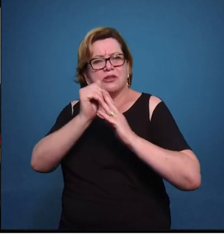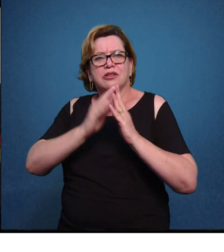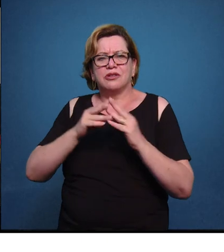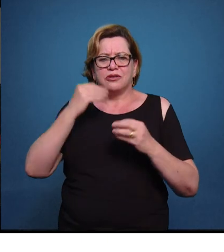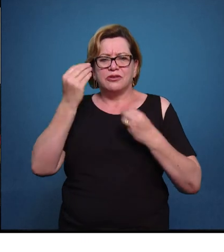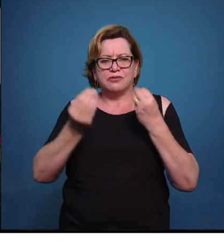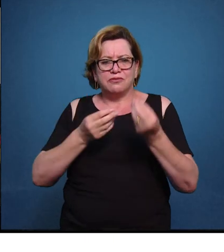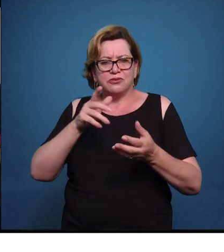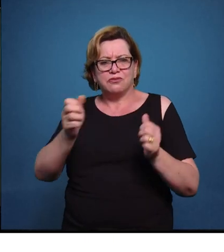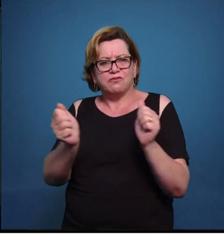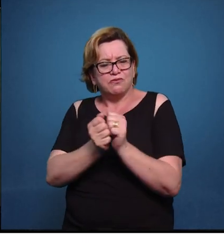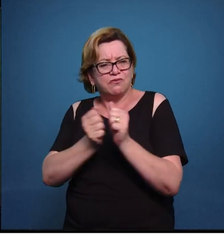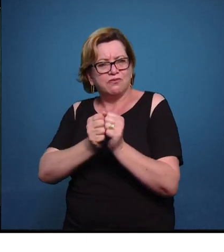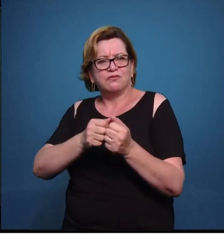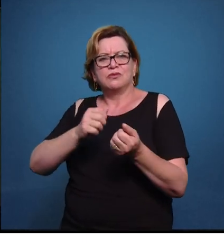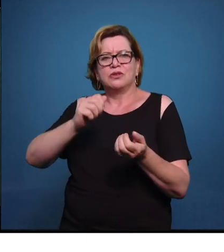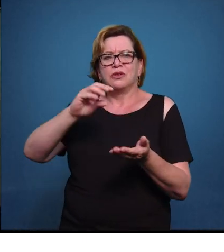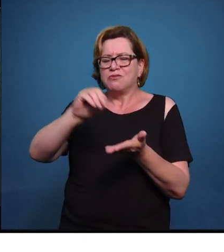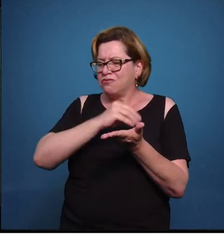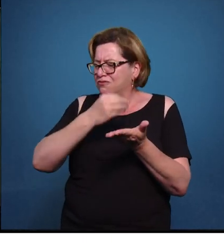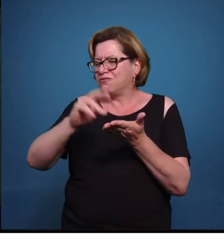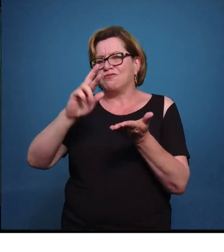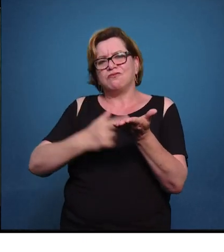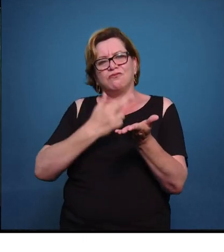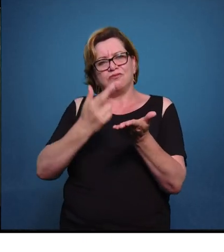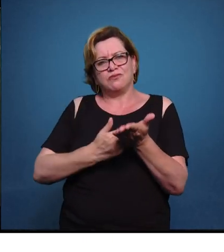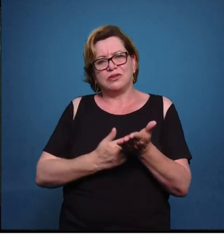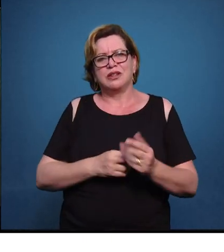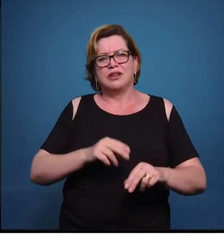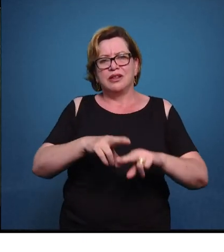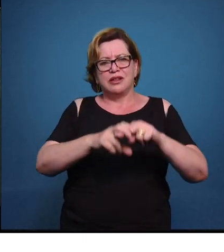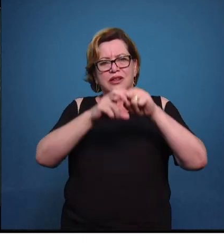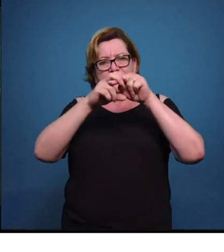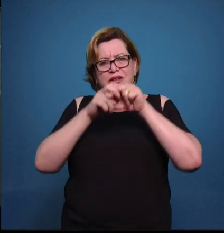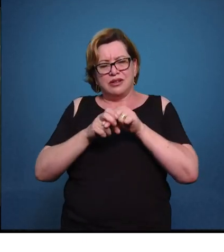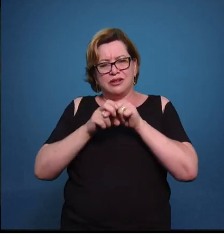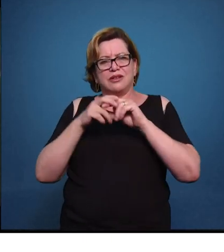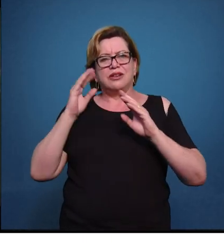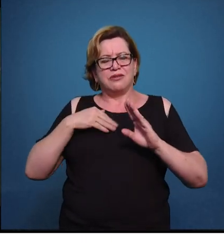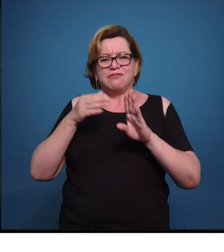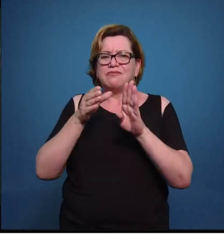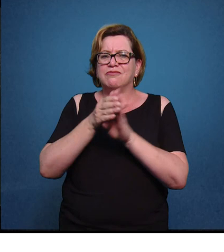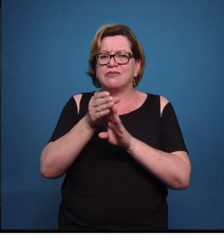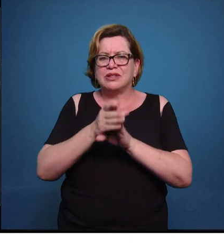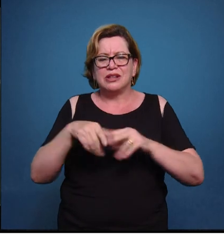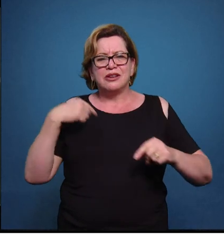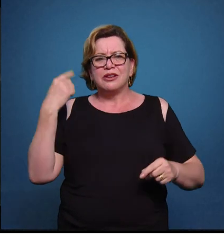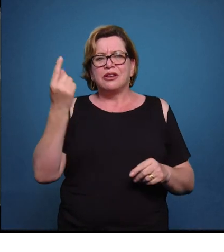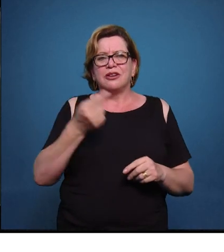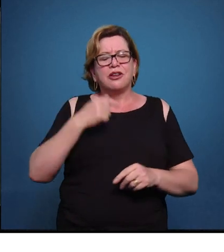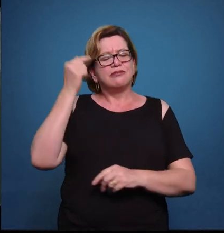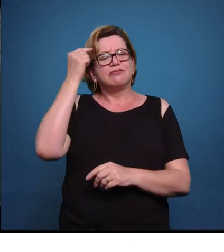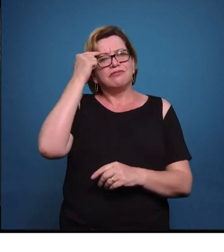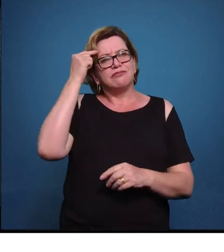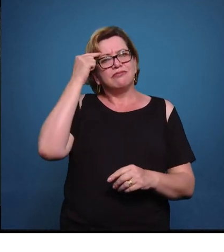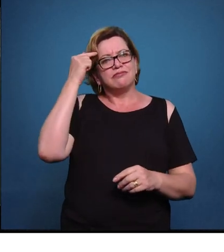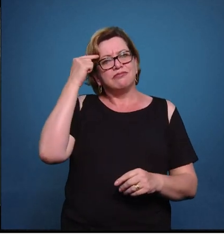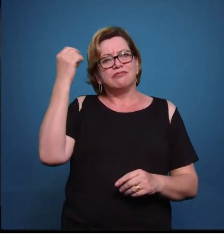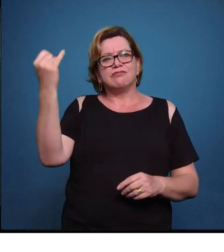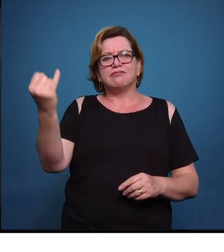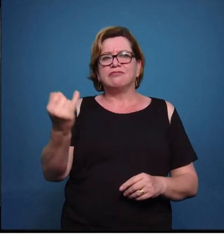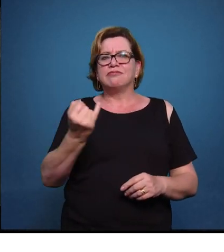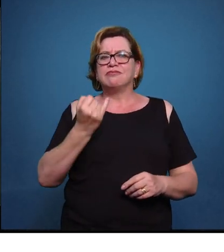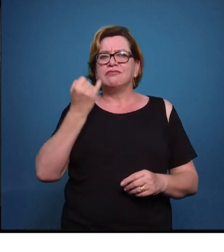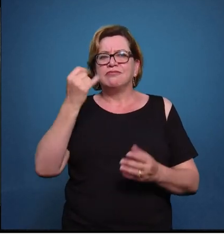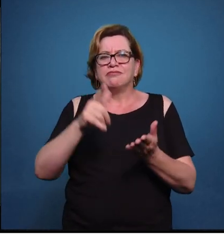presença da imprensa. Nesse sentido, eu proponho o seguinte, que possamos fazer aqui uma reflexão sobre uma importante corrente da